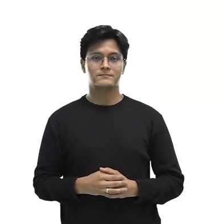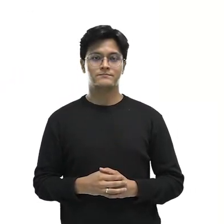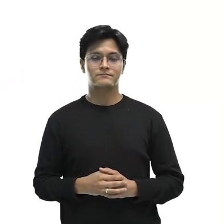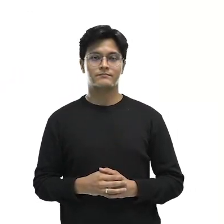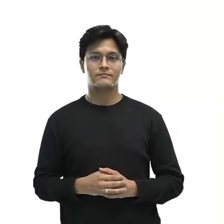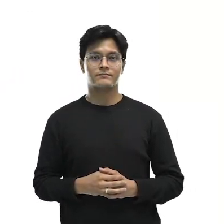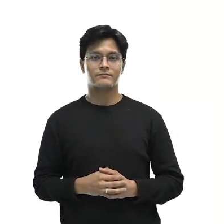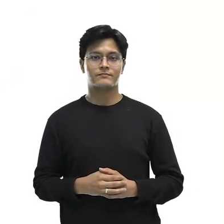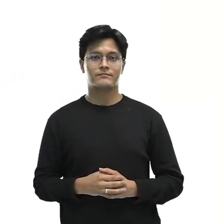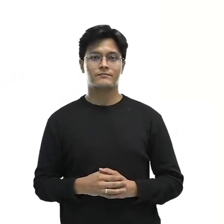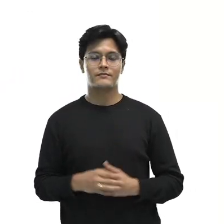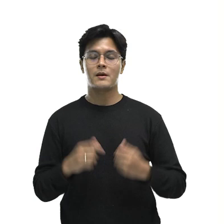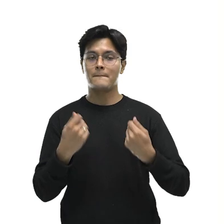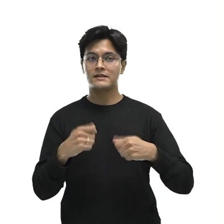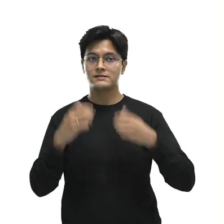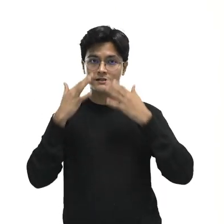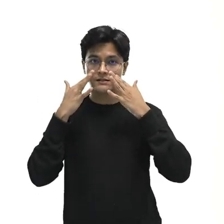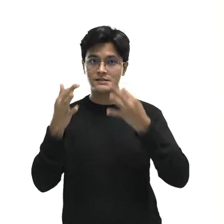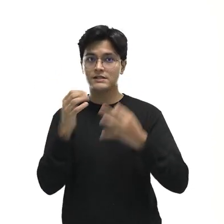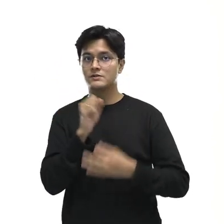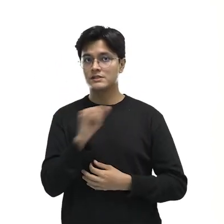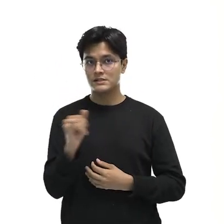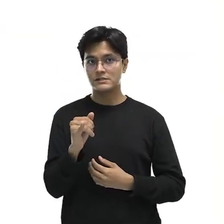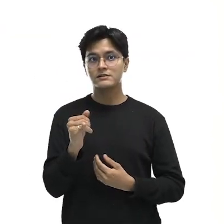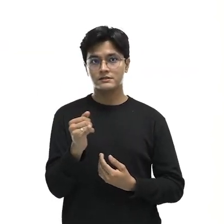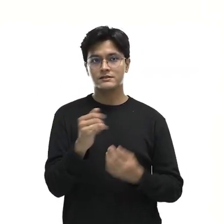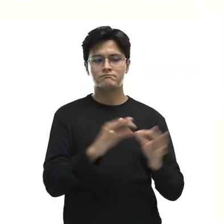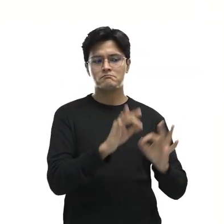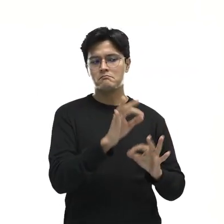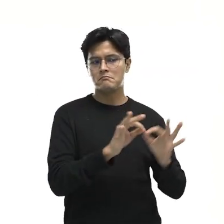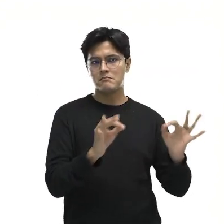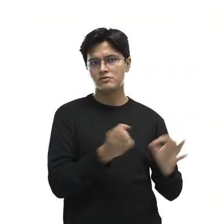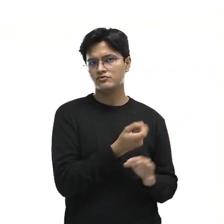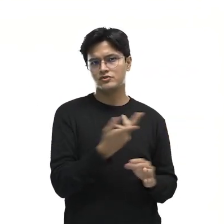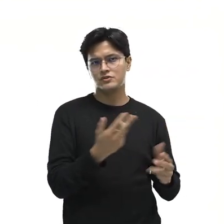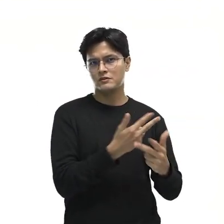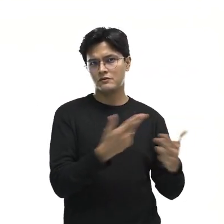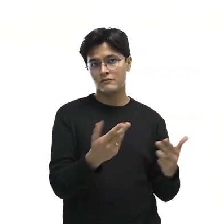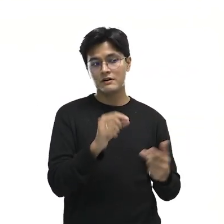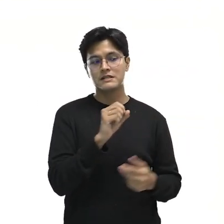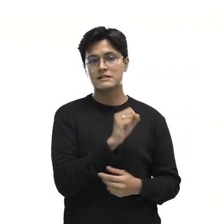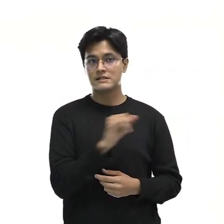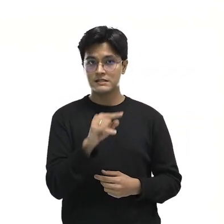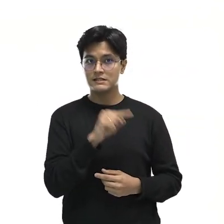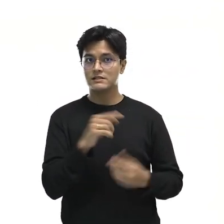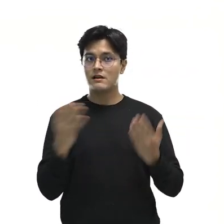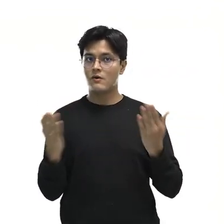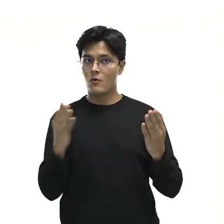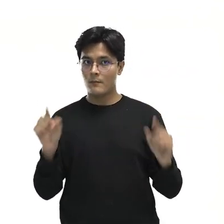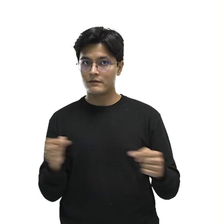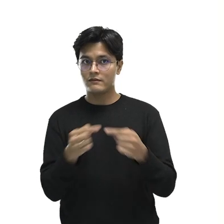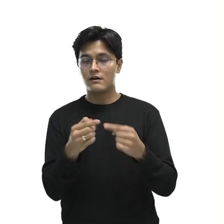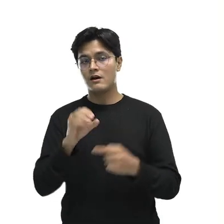se as grandezas são ou não inversamente proporcionais, né? O valor vai dar uma coisa que não vai ter nada a ver com a realidade. Então nesse